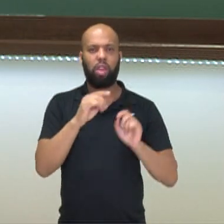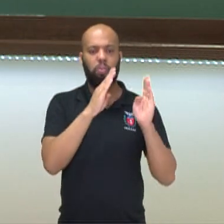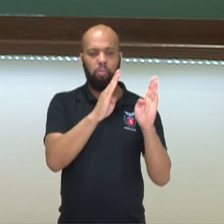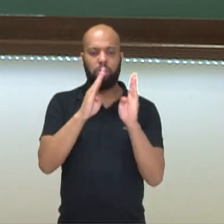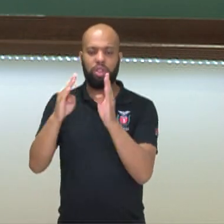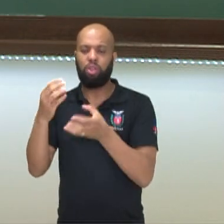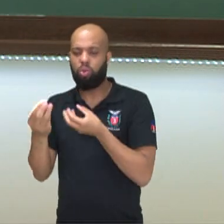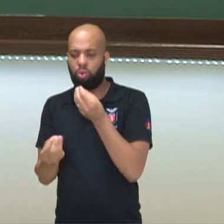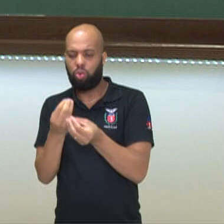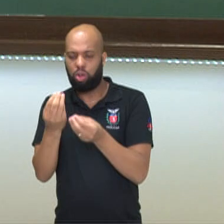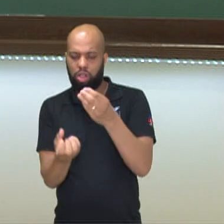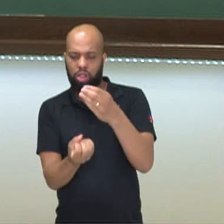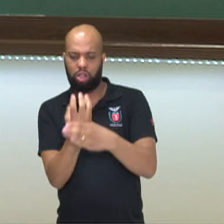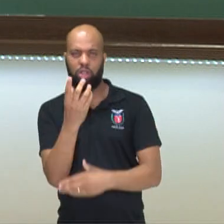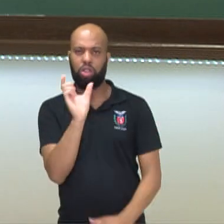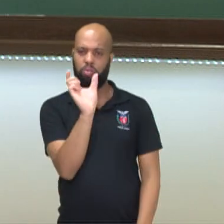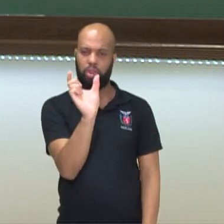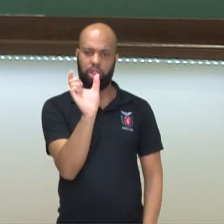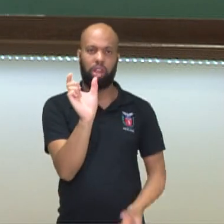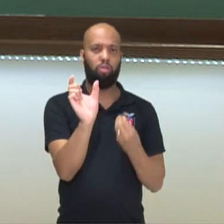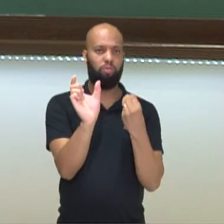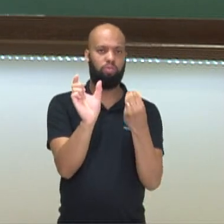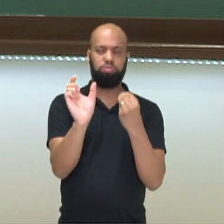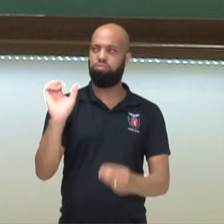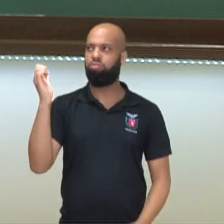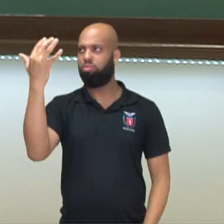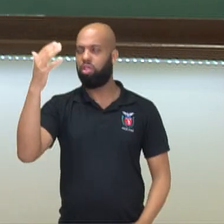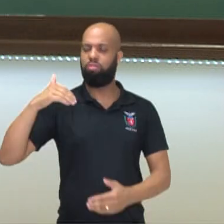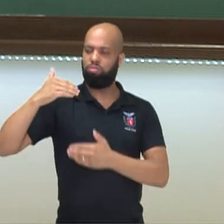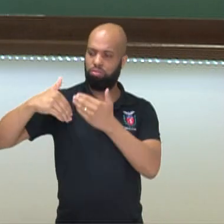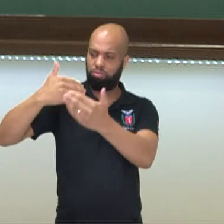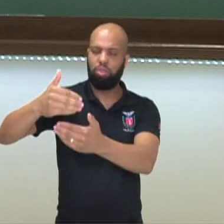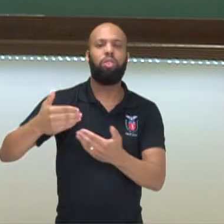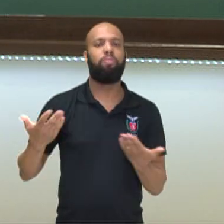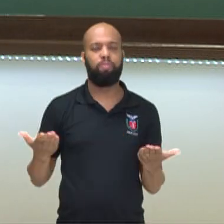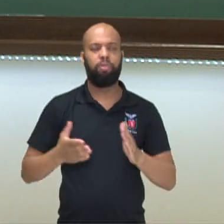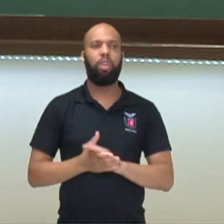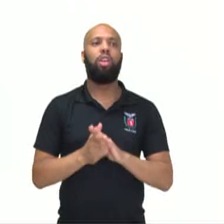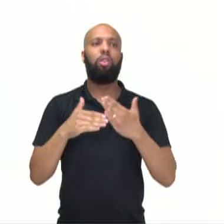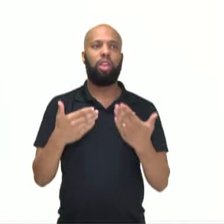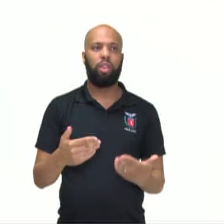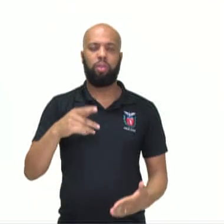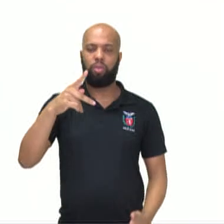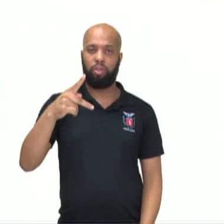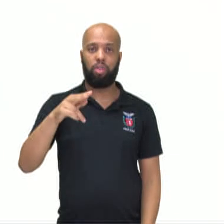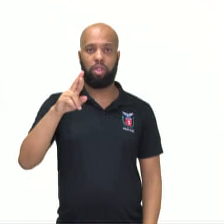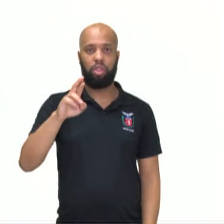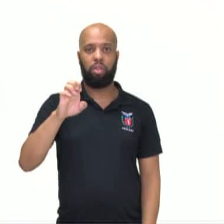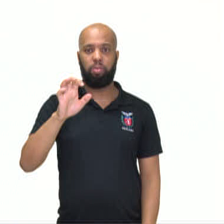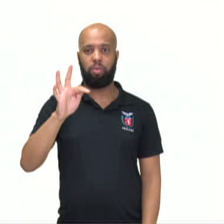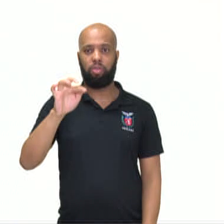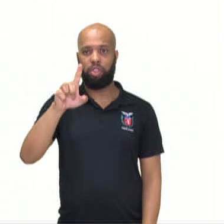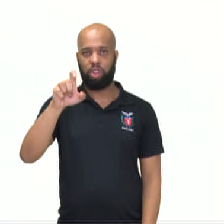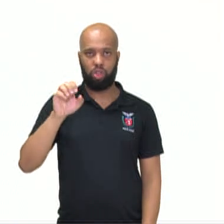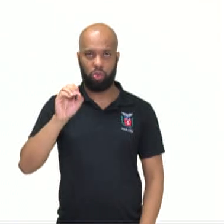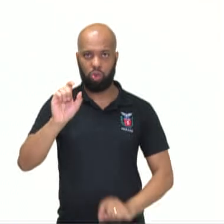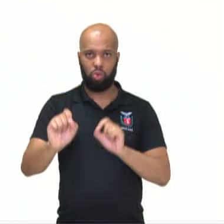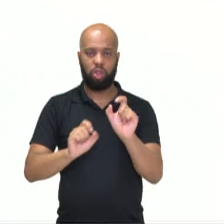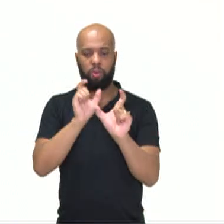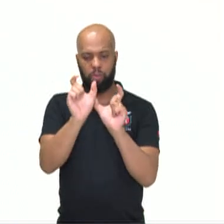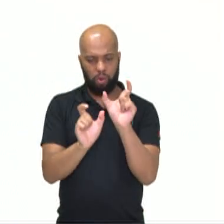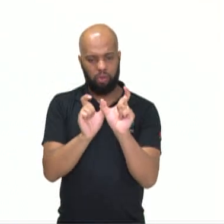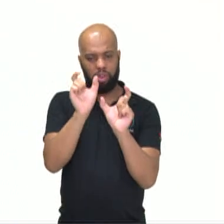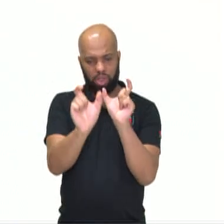formação das palavras. Como que elas ocorrem, como é que se desenvolve. O prefixo é um morfema formador